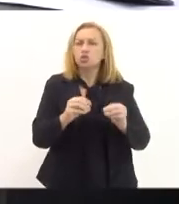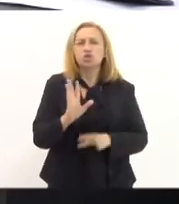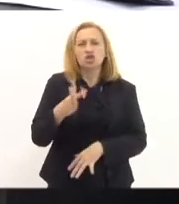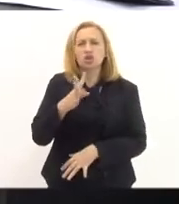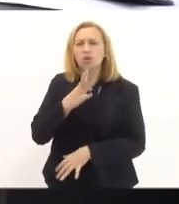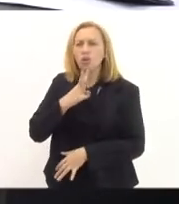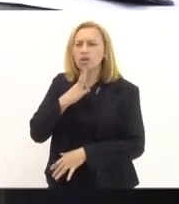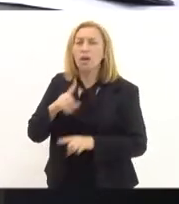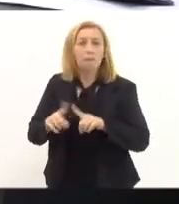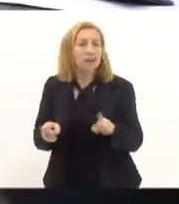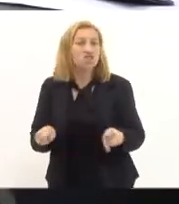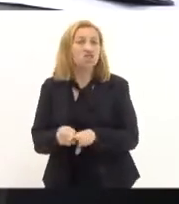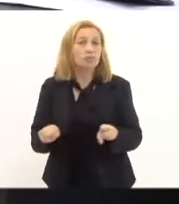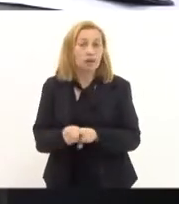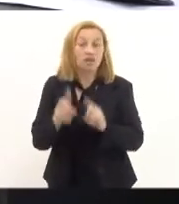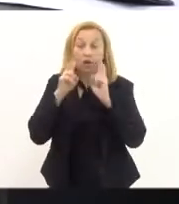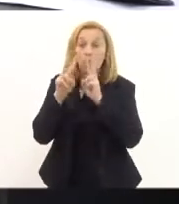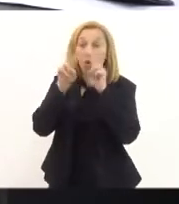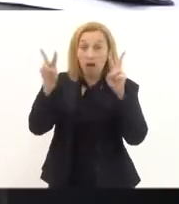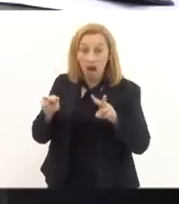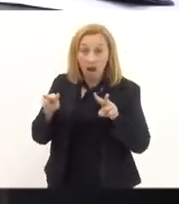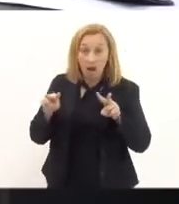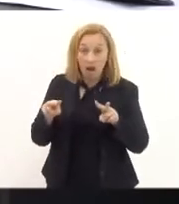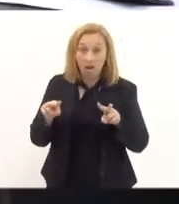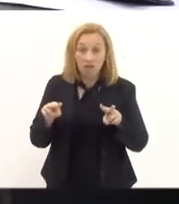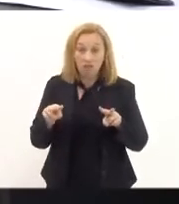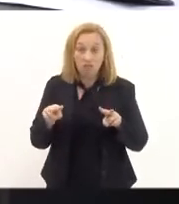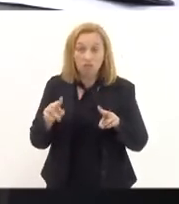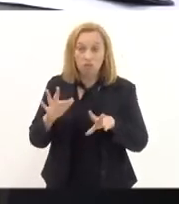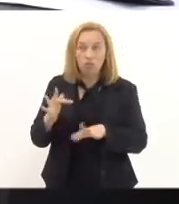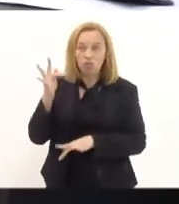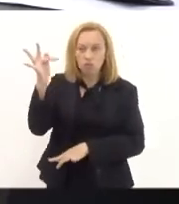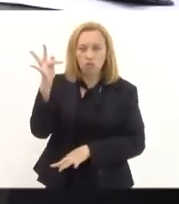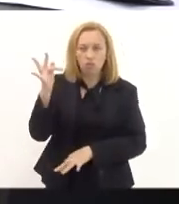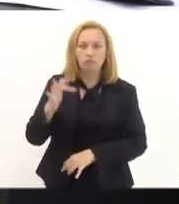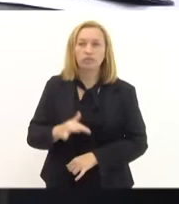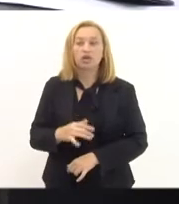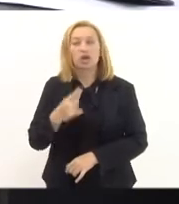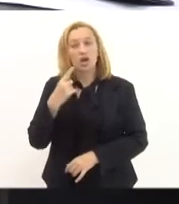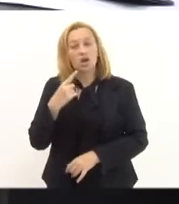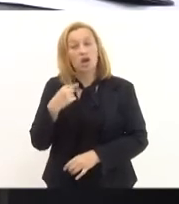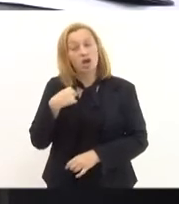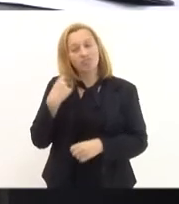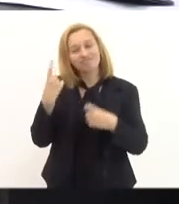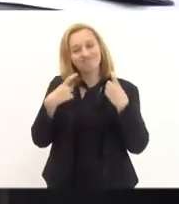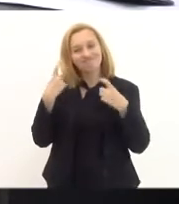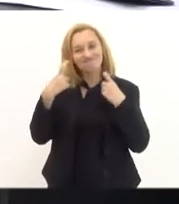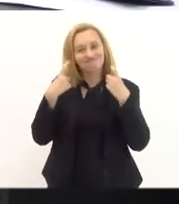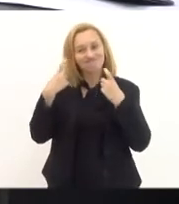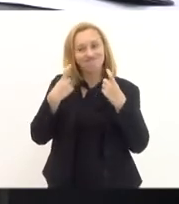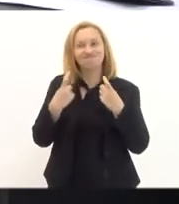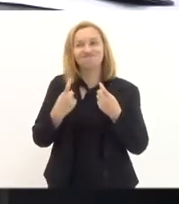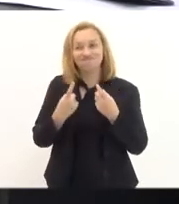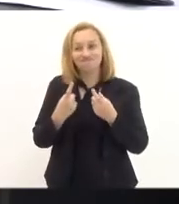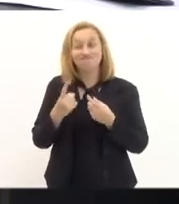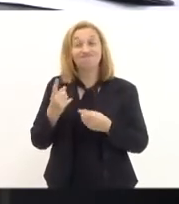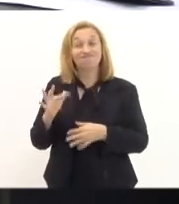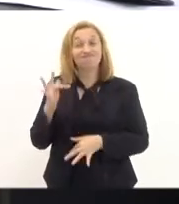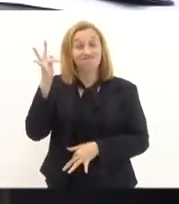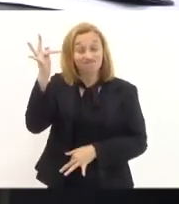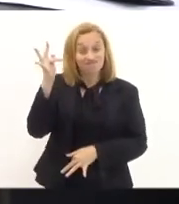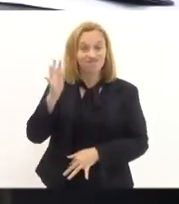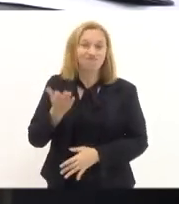conhece mas também te tem um olhar um olhar para o futuro eu estou muito preocupado com esse